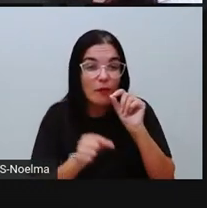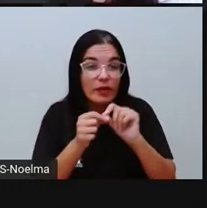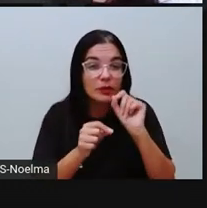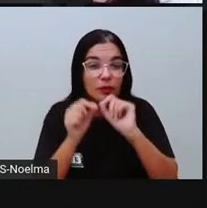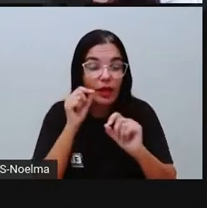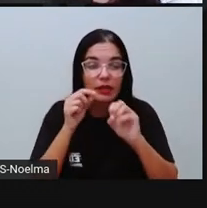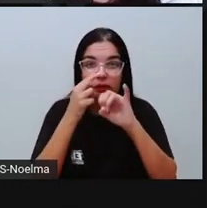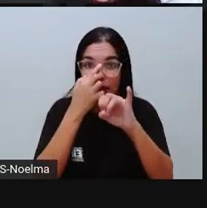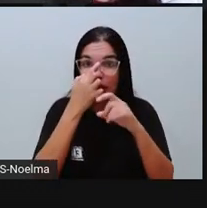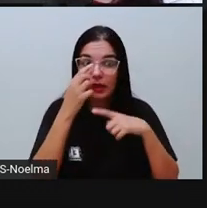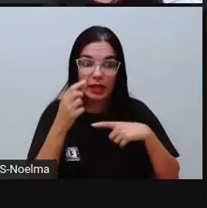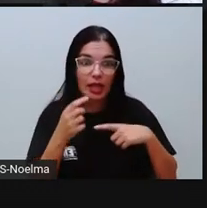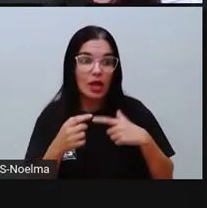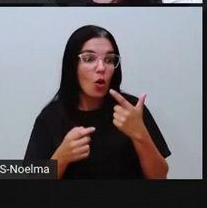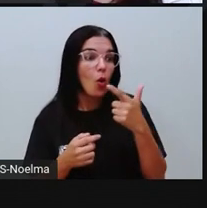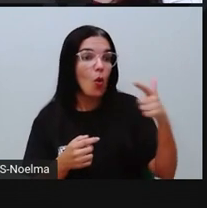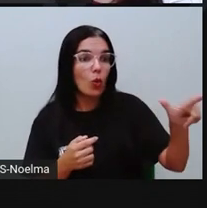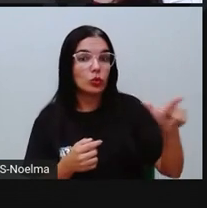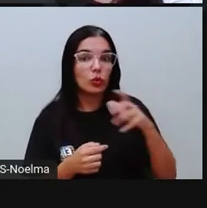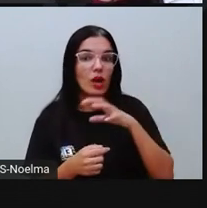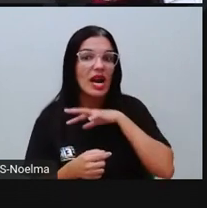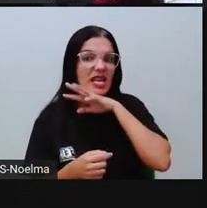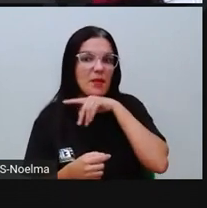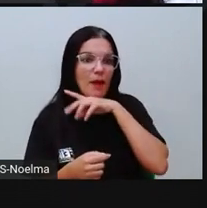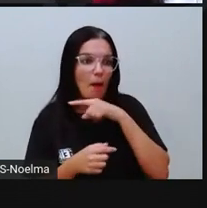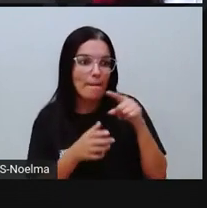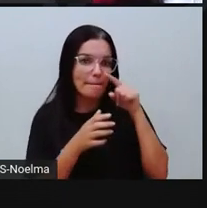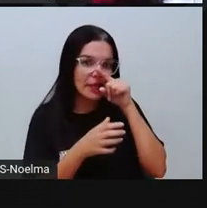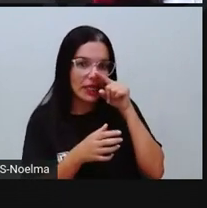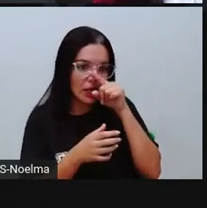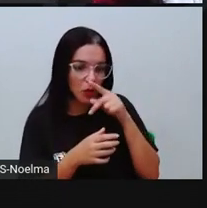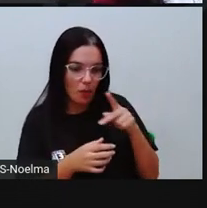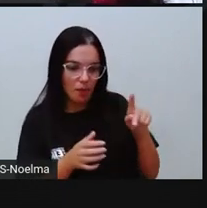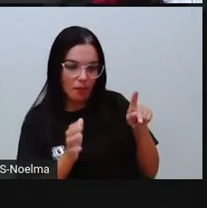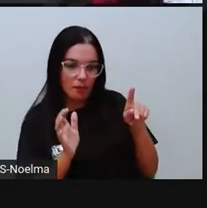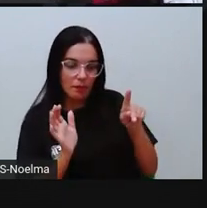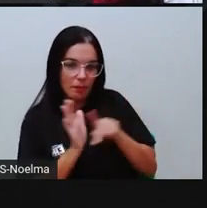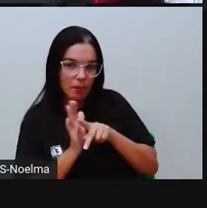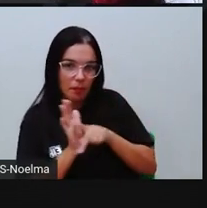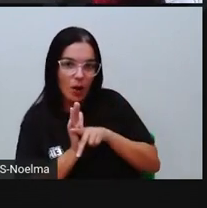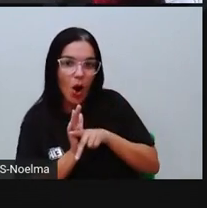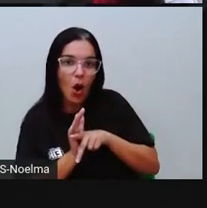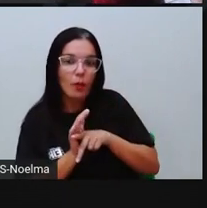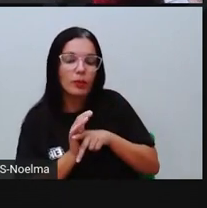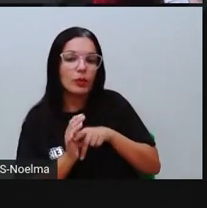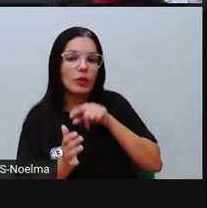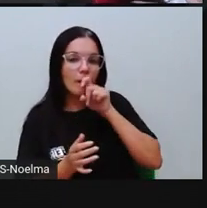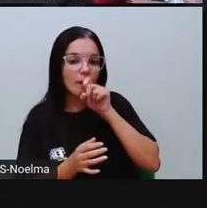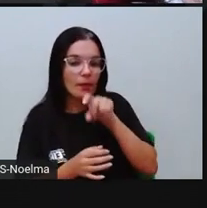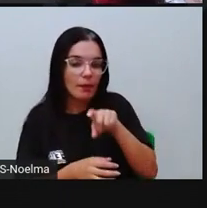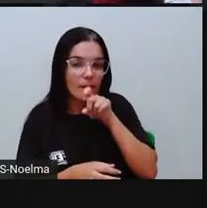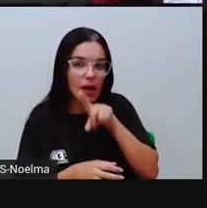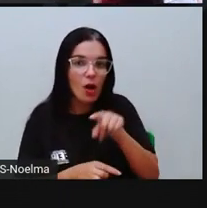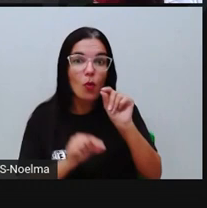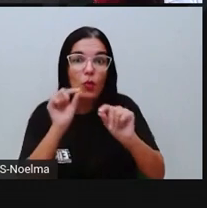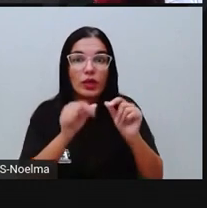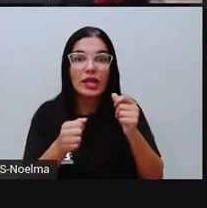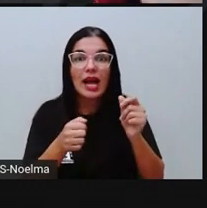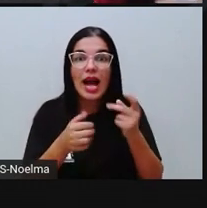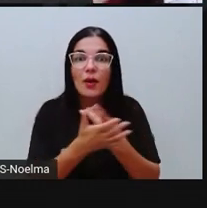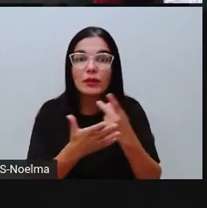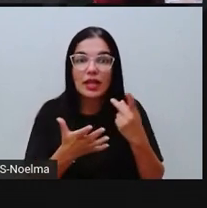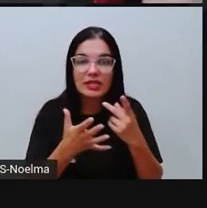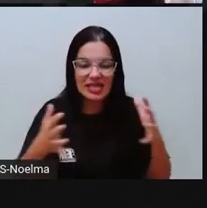quando ele vai se proteger ali, vai atacar o adversário, ele abraça esse adversário e encrava